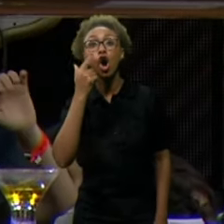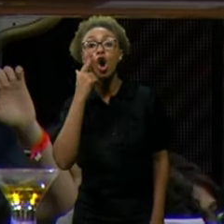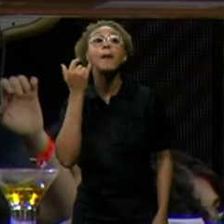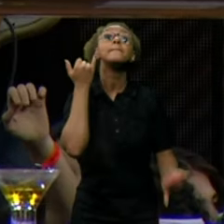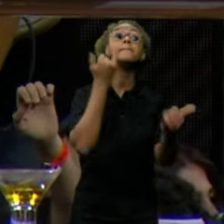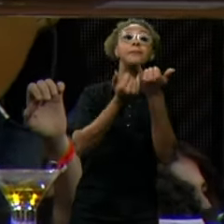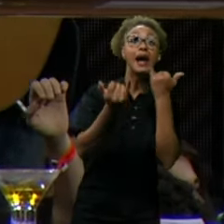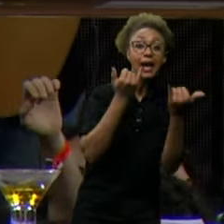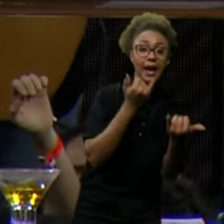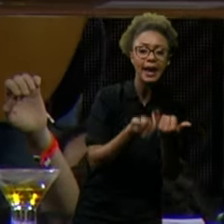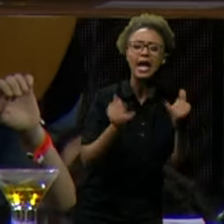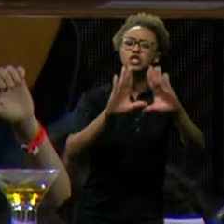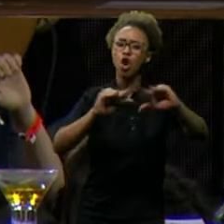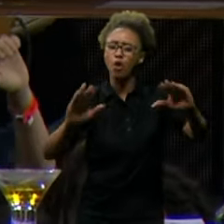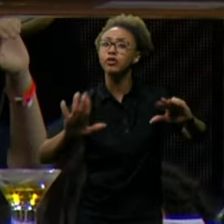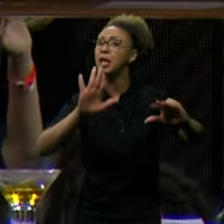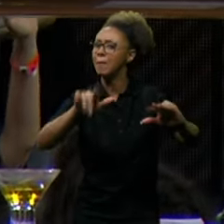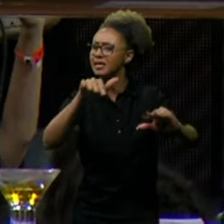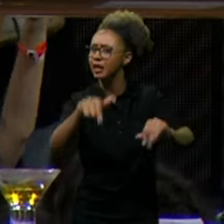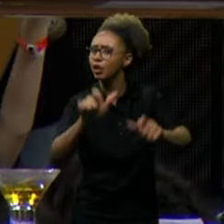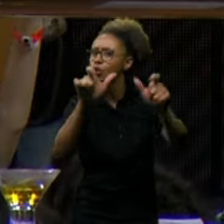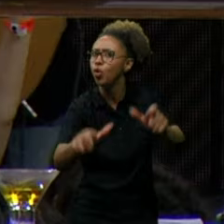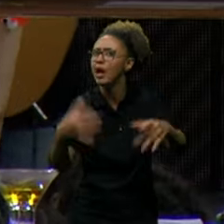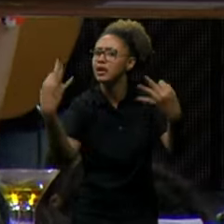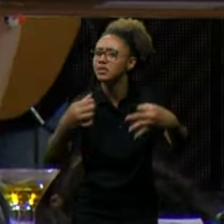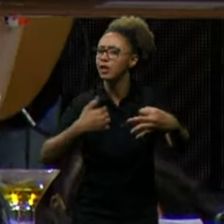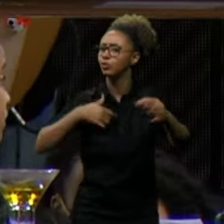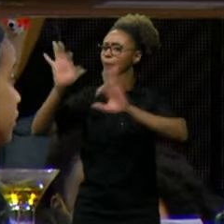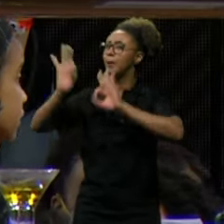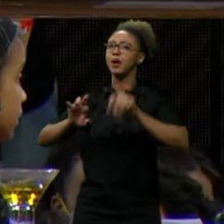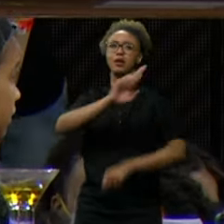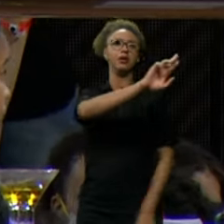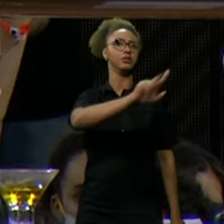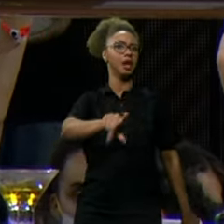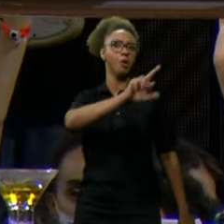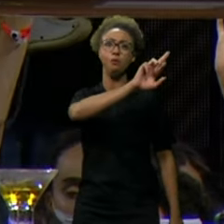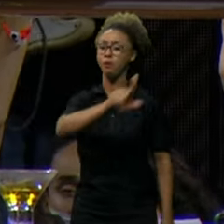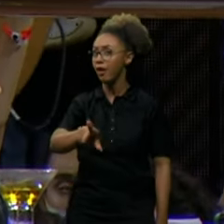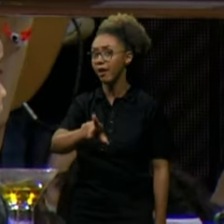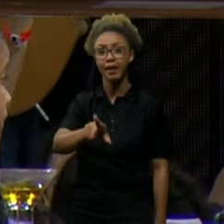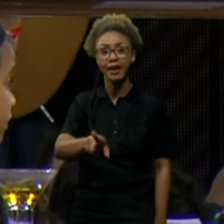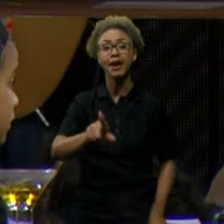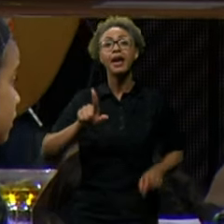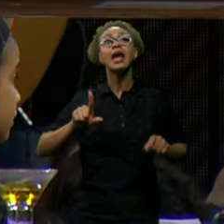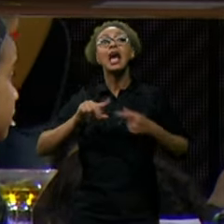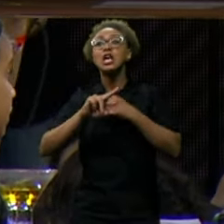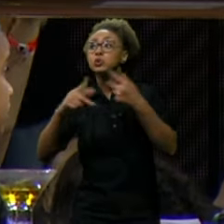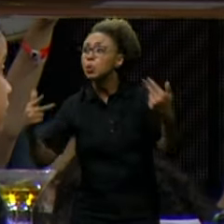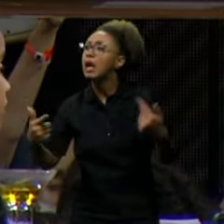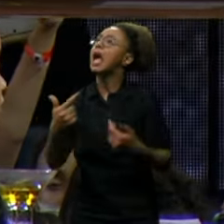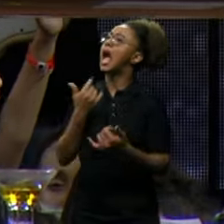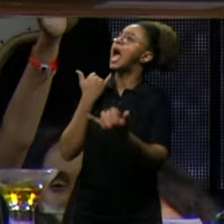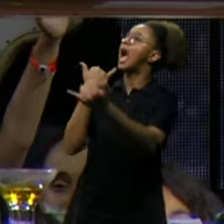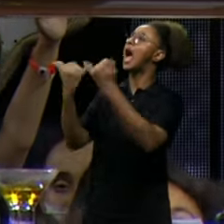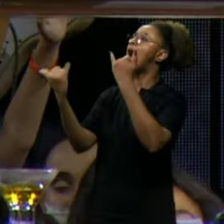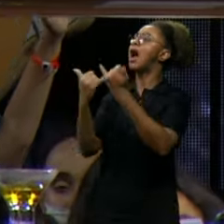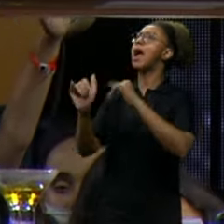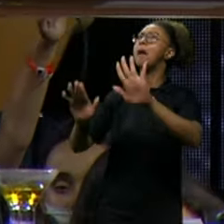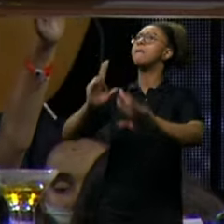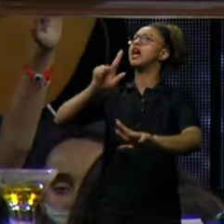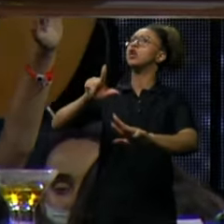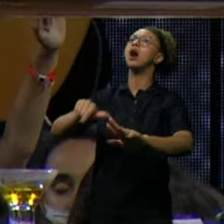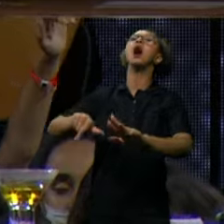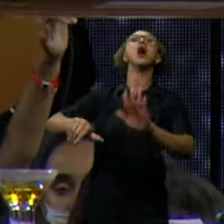mas não é o lugar aonde eu tenho preparado para você tudo aquilo que parece mas não é é